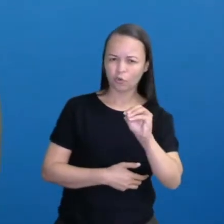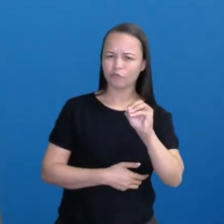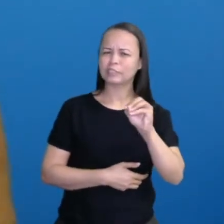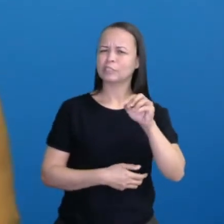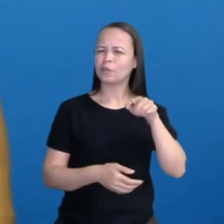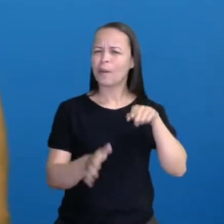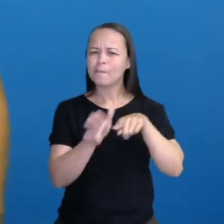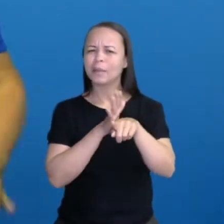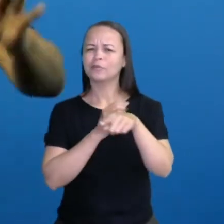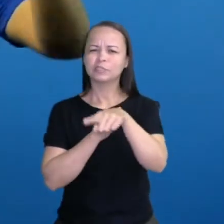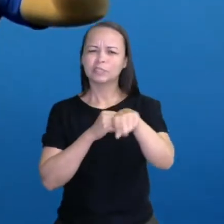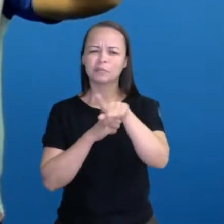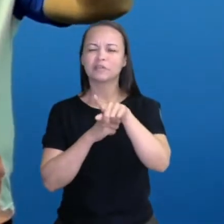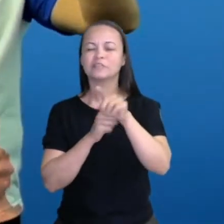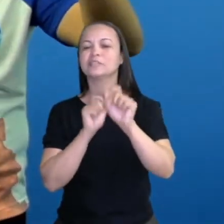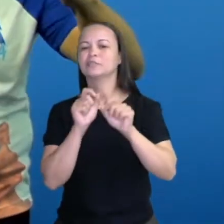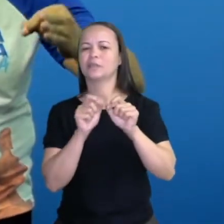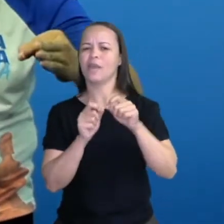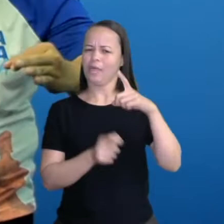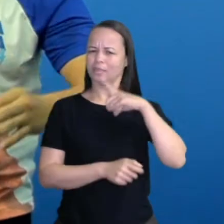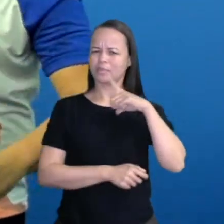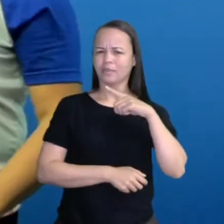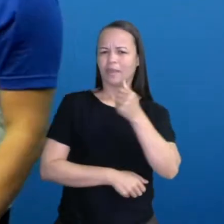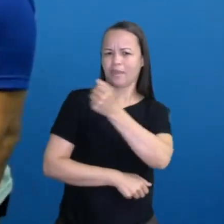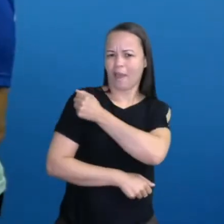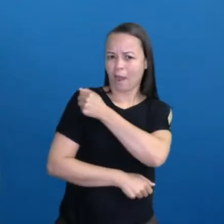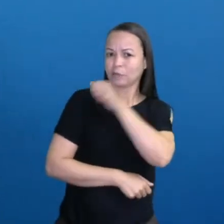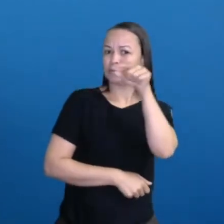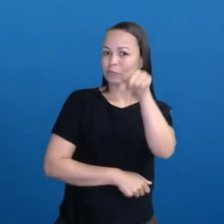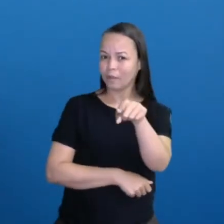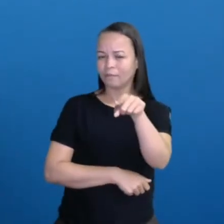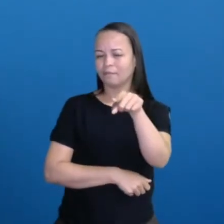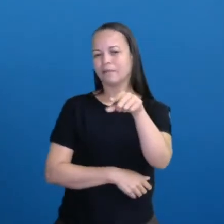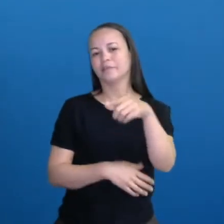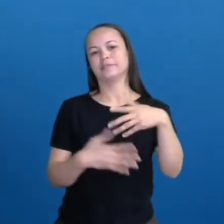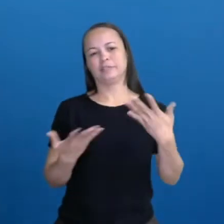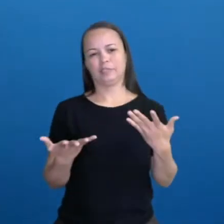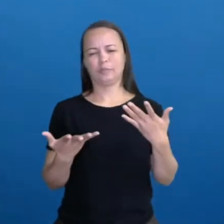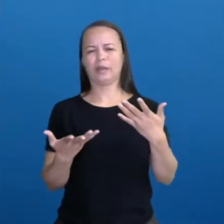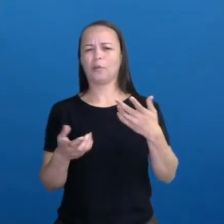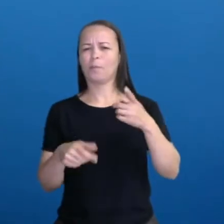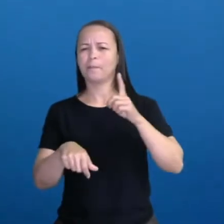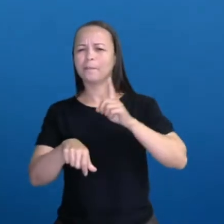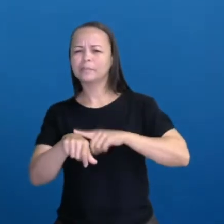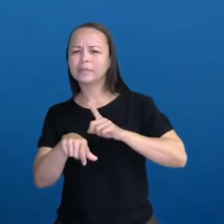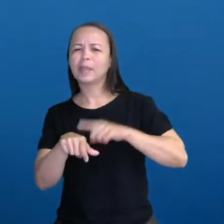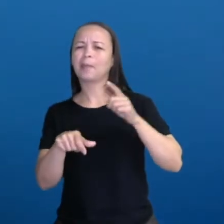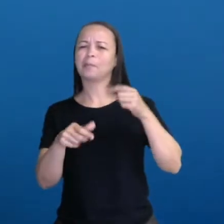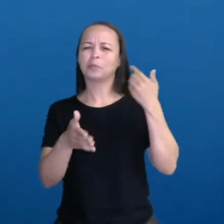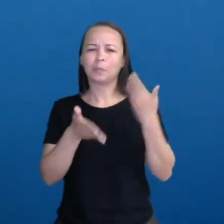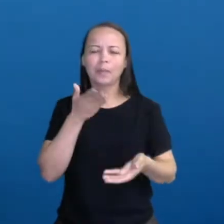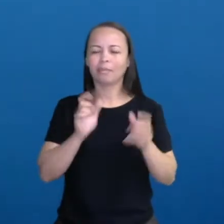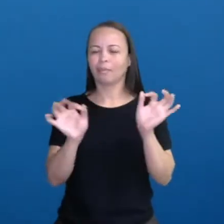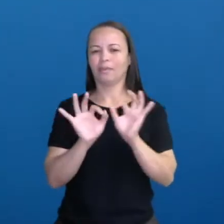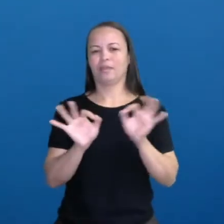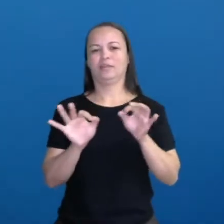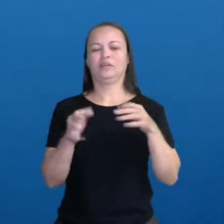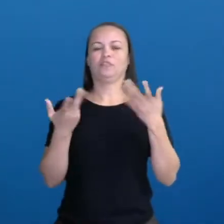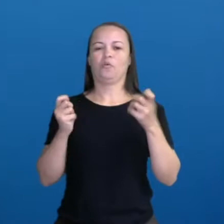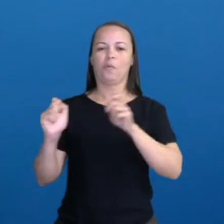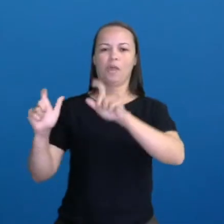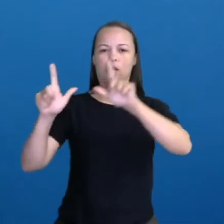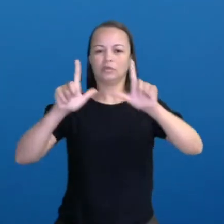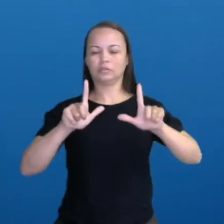aí? Espero que sim. Para a gente não perder muito tempo, vou pedir para a produção já ir para o nosso próximo slide, para a gente justamente se apropriar